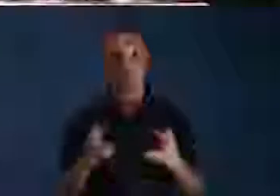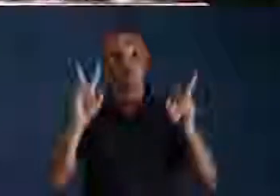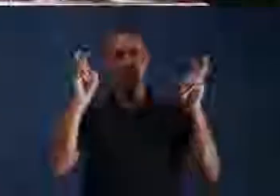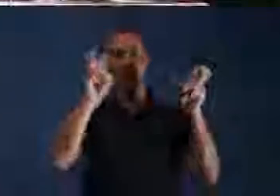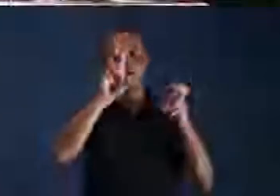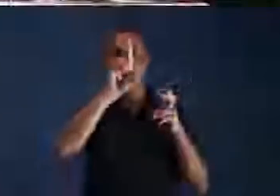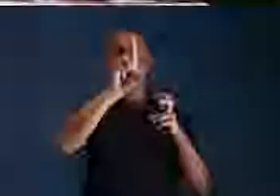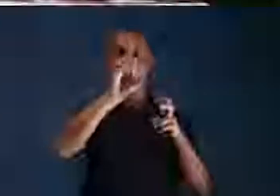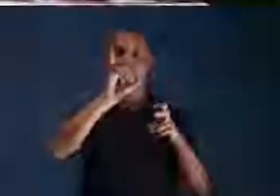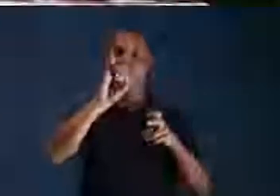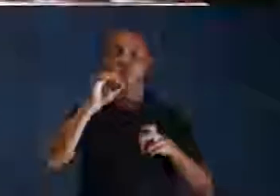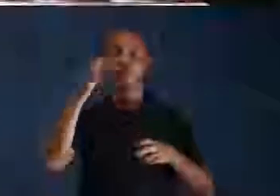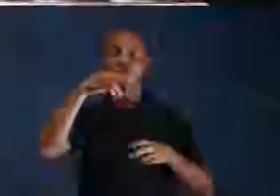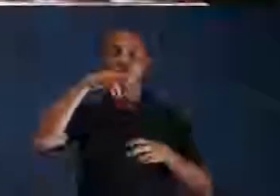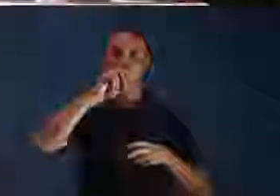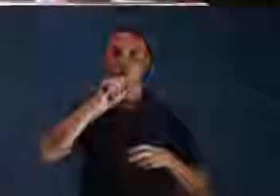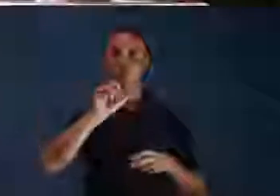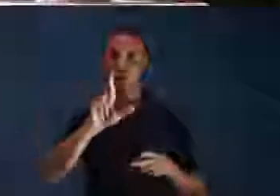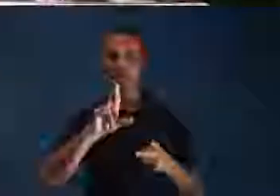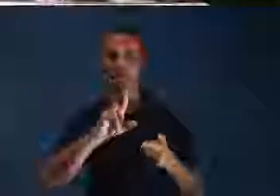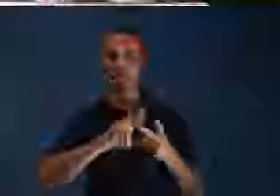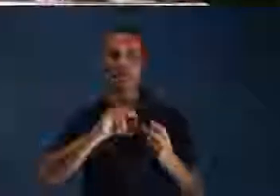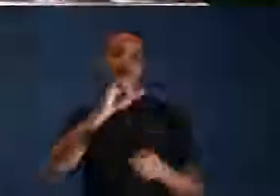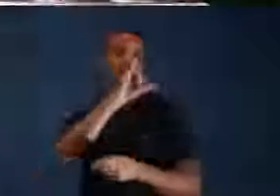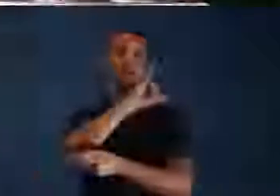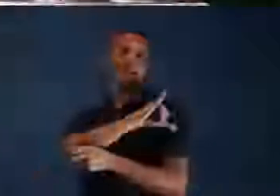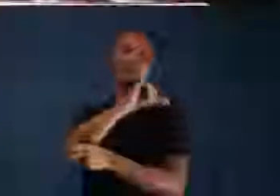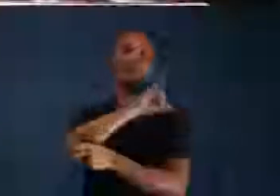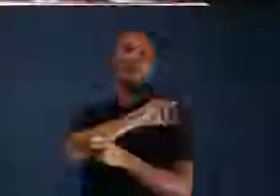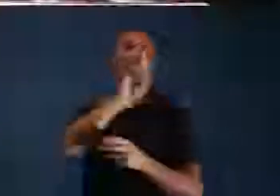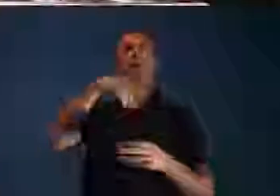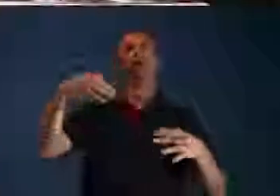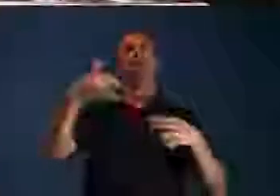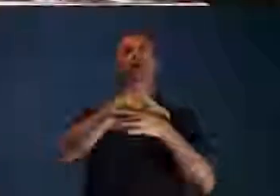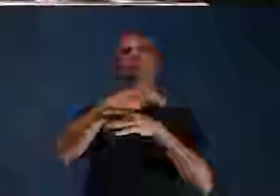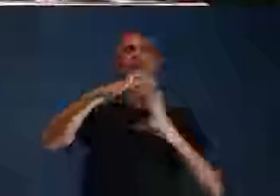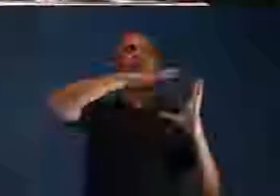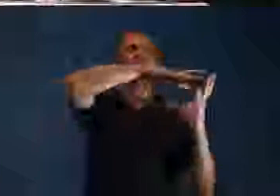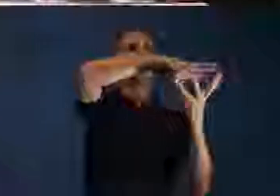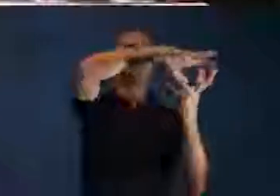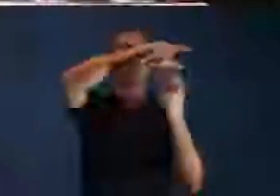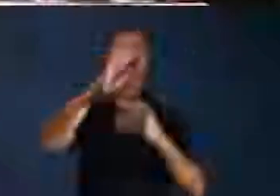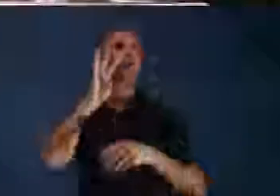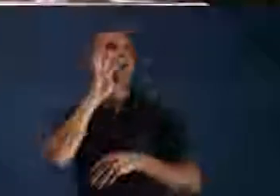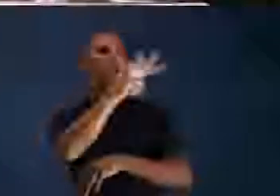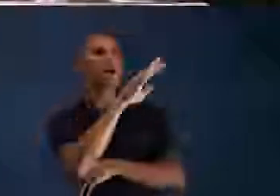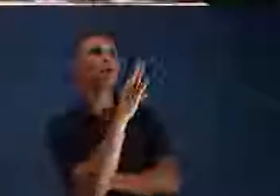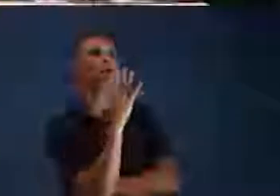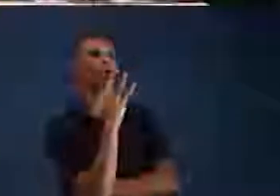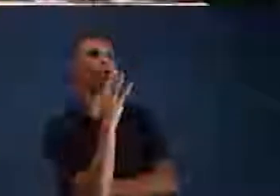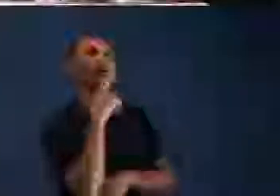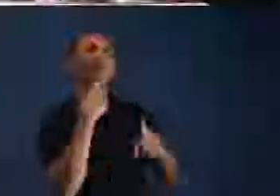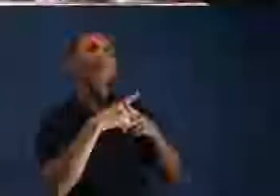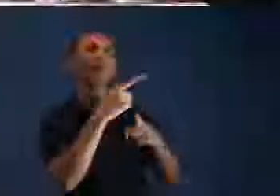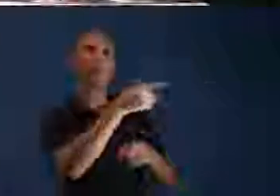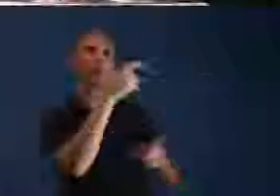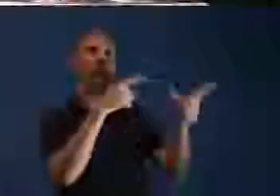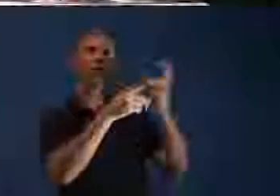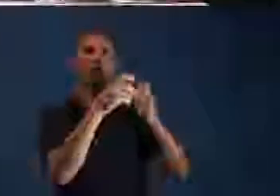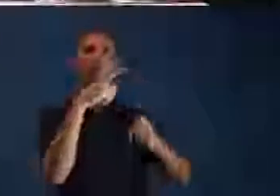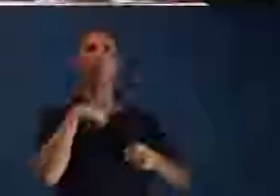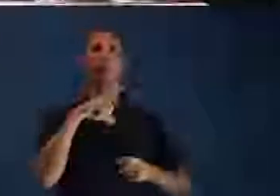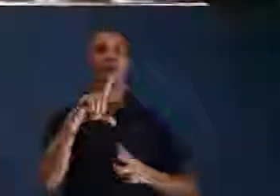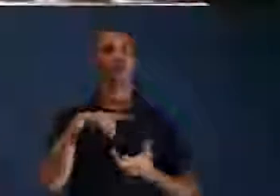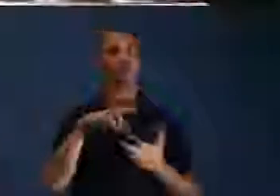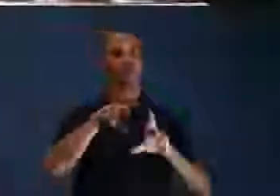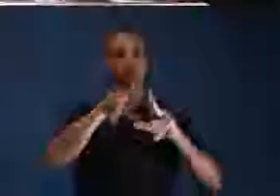Noir. O Rio é uma cidade mundialmente conhecida também pelos crimes, disse desde o Ronald